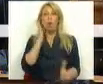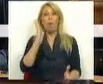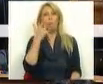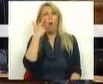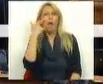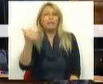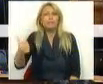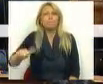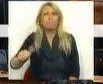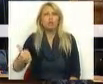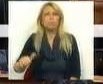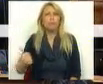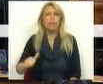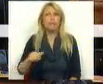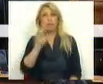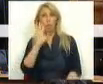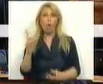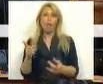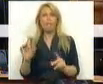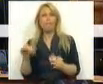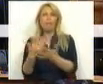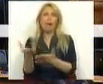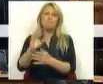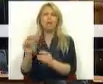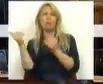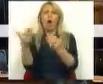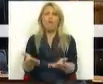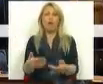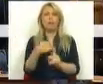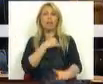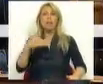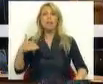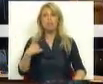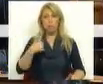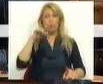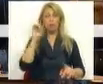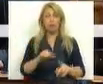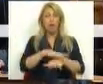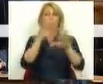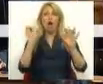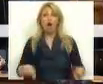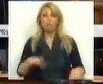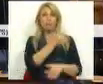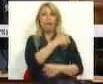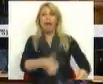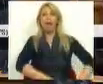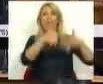terminar, mais esta oferta de saúde no Hospital da Capital do Distrito de Setúbal. Muito obrigada.